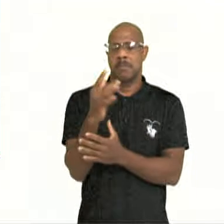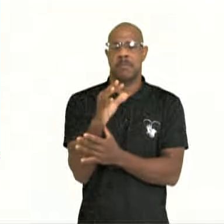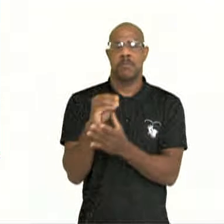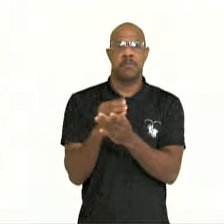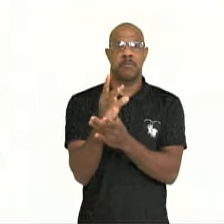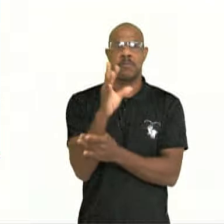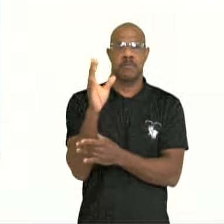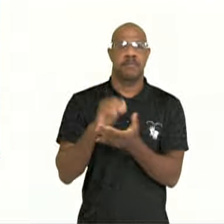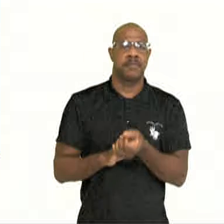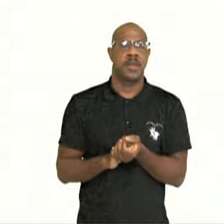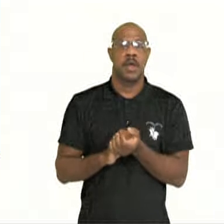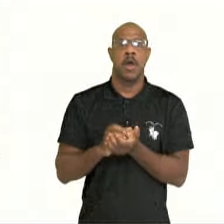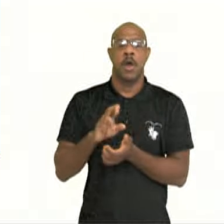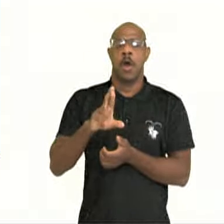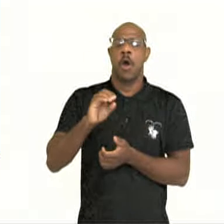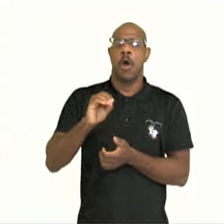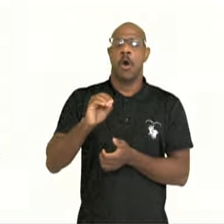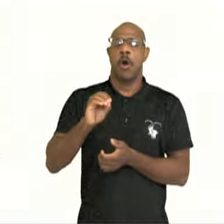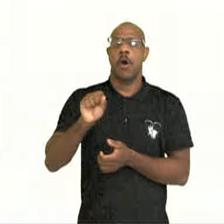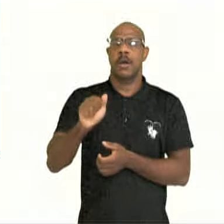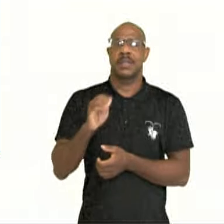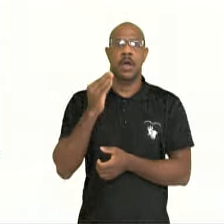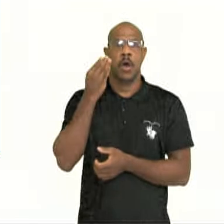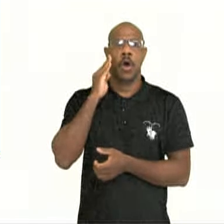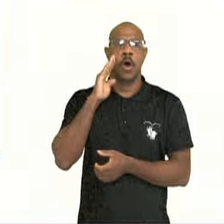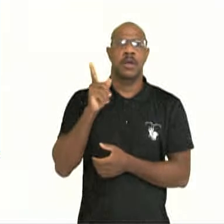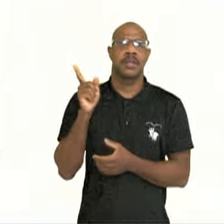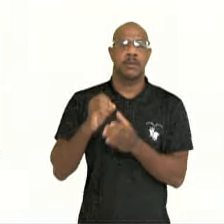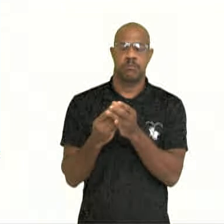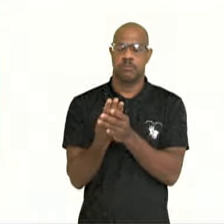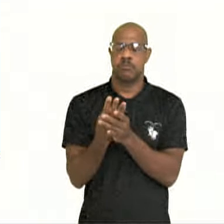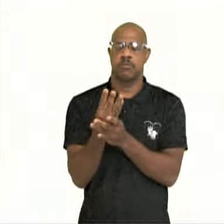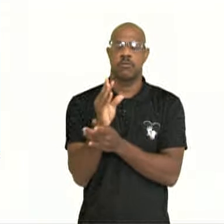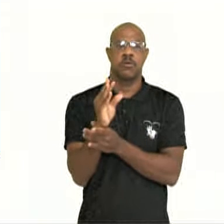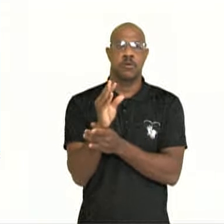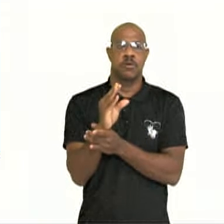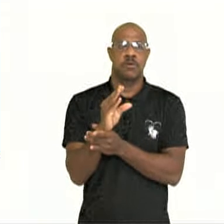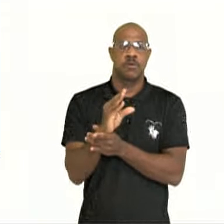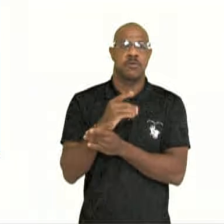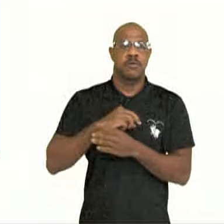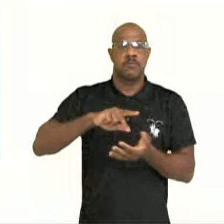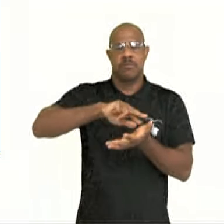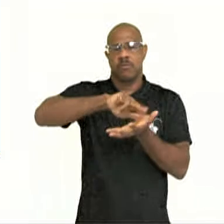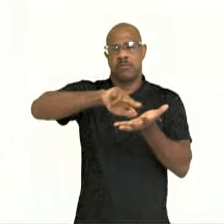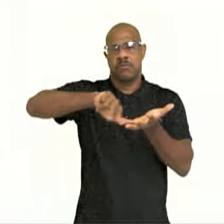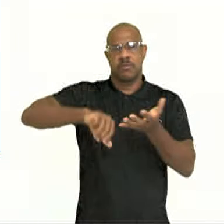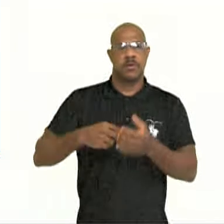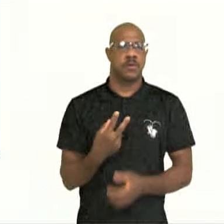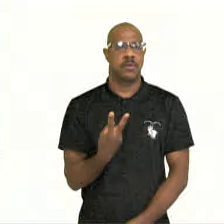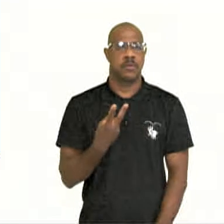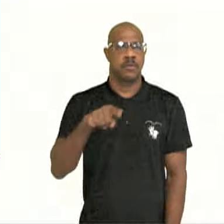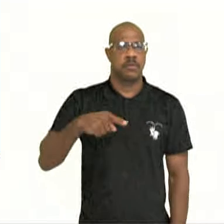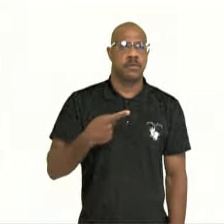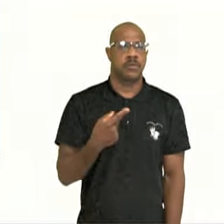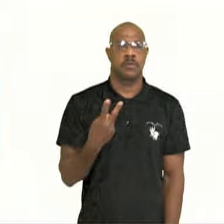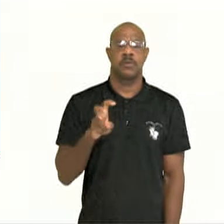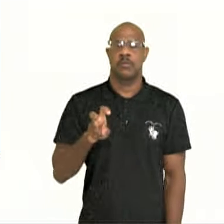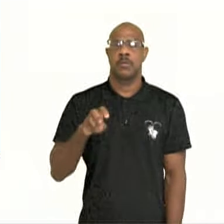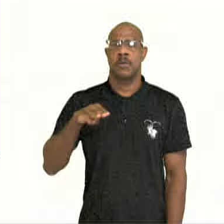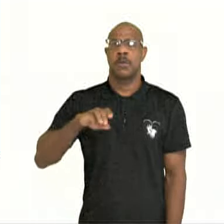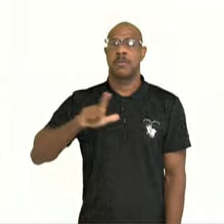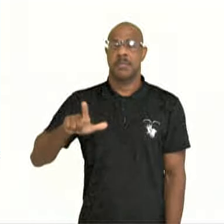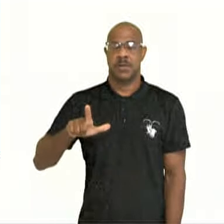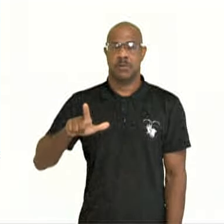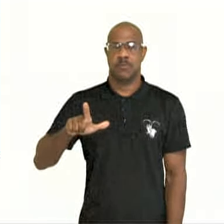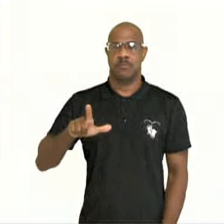20 cheiros diferentes e uma paleta de um perfumista tem mais de 2,5 mil ingredientes, imaginem só. E